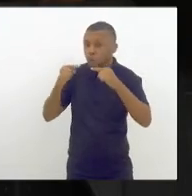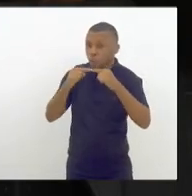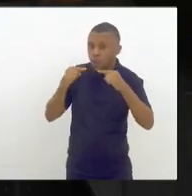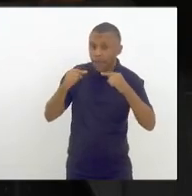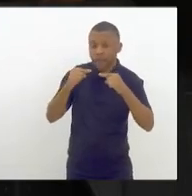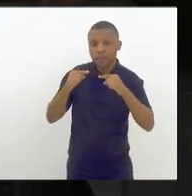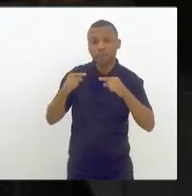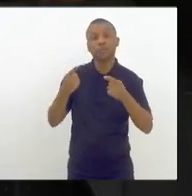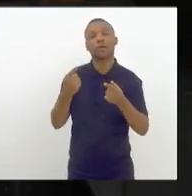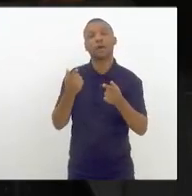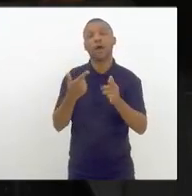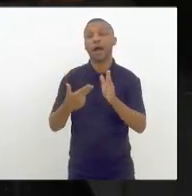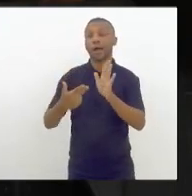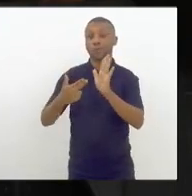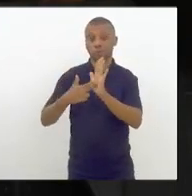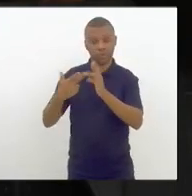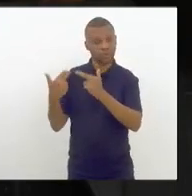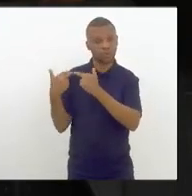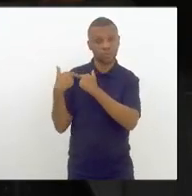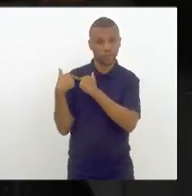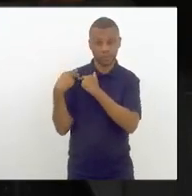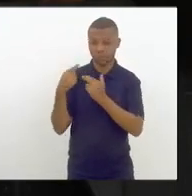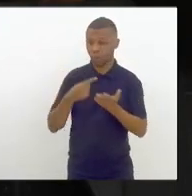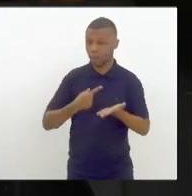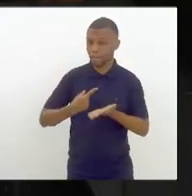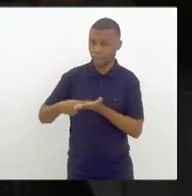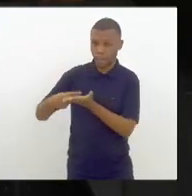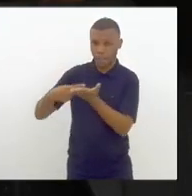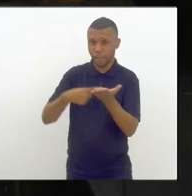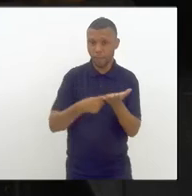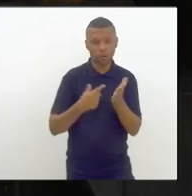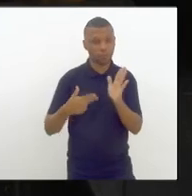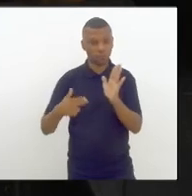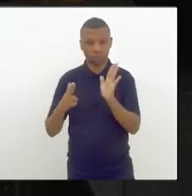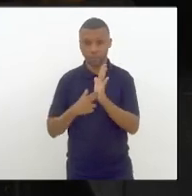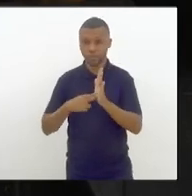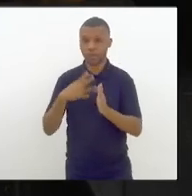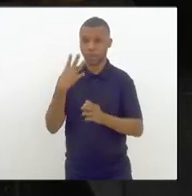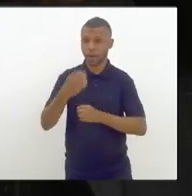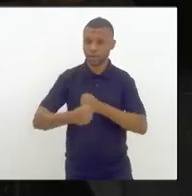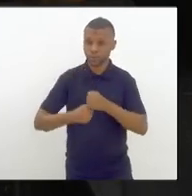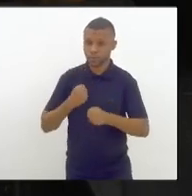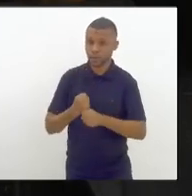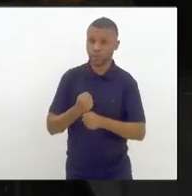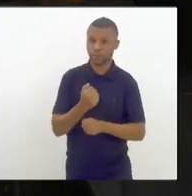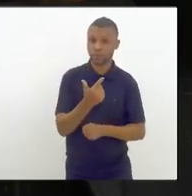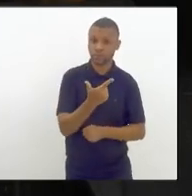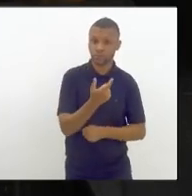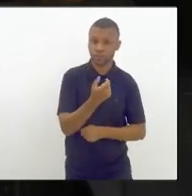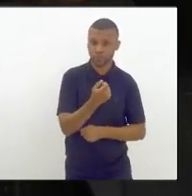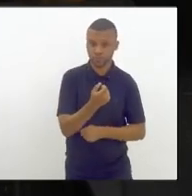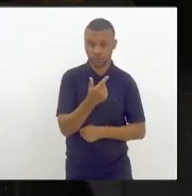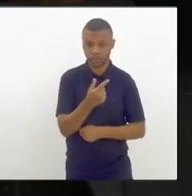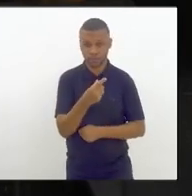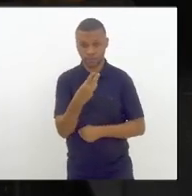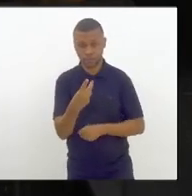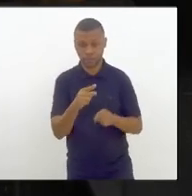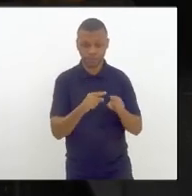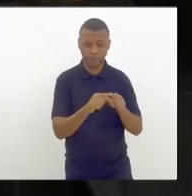Mandato que assumir para o próximo quadrinho 2023 e 2028